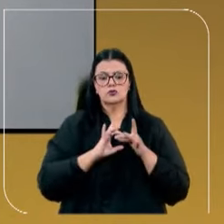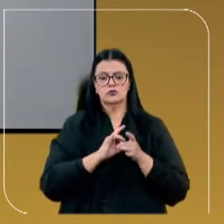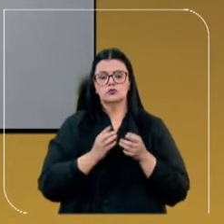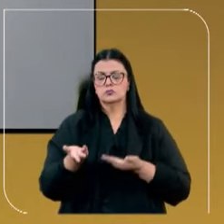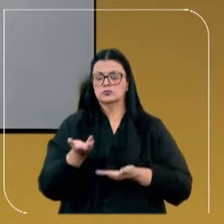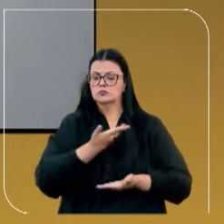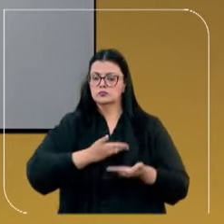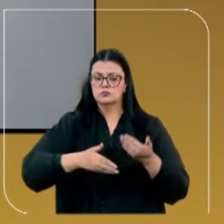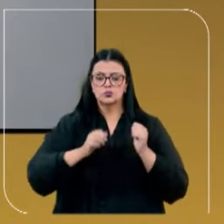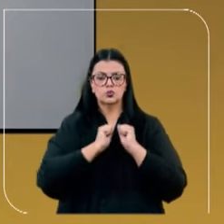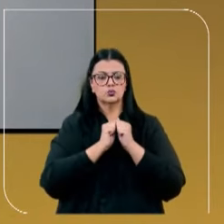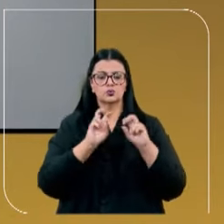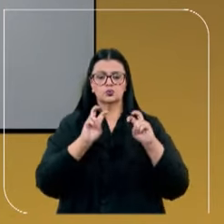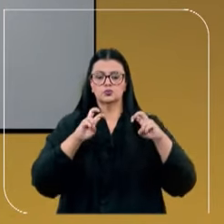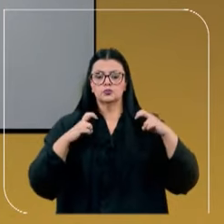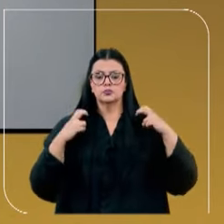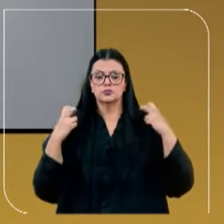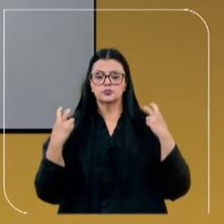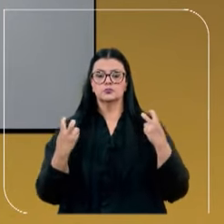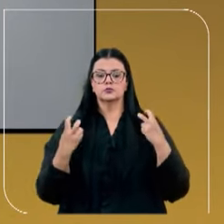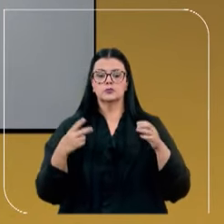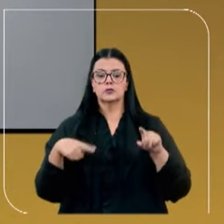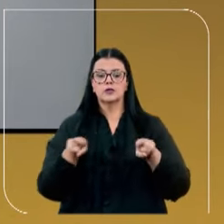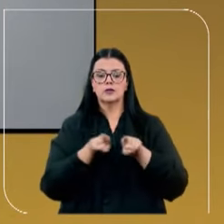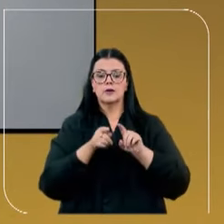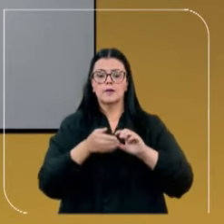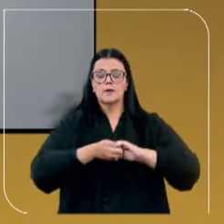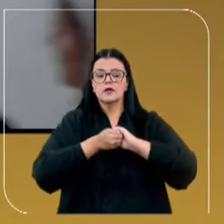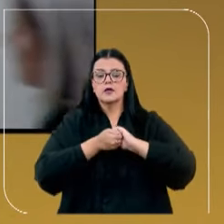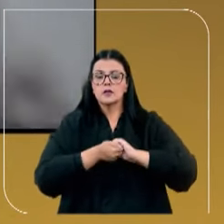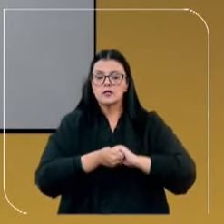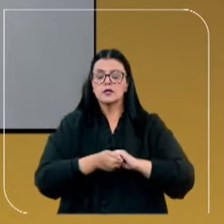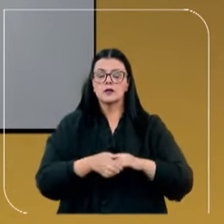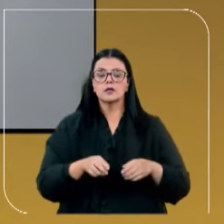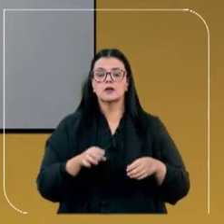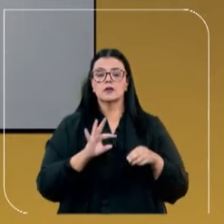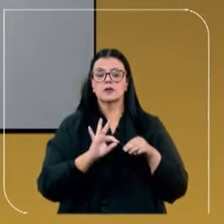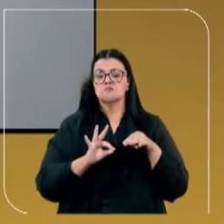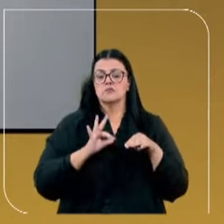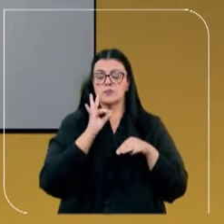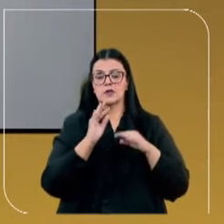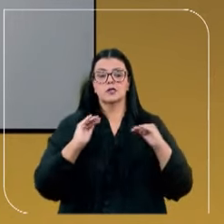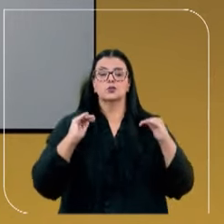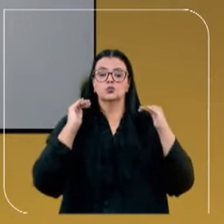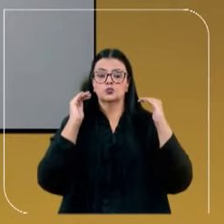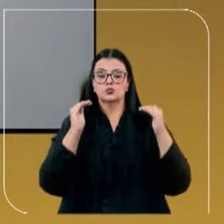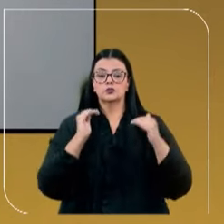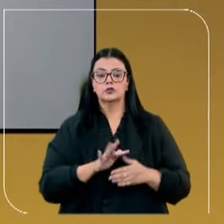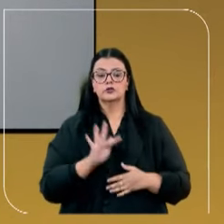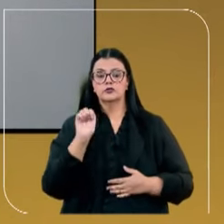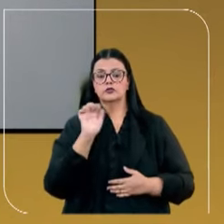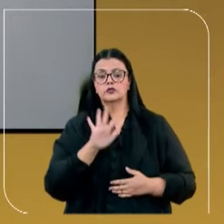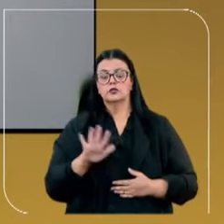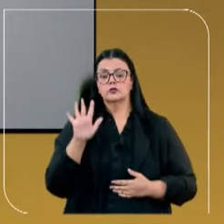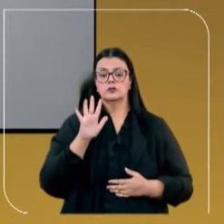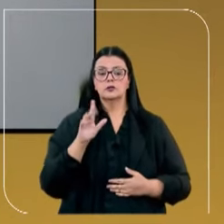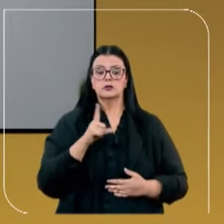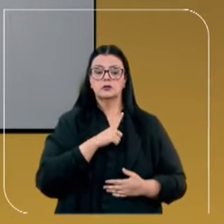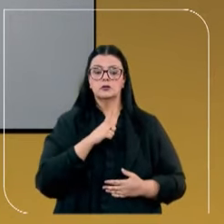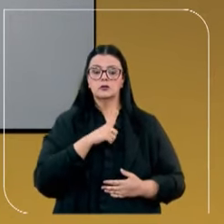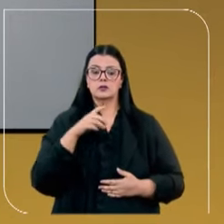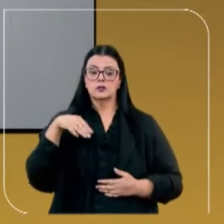CNJ. Saúdo também os eminentes ministros do Supremo Tribunal Federal aqui presente, Alexandre de Moraes e Cristiano